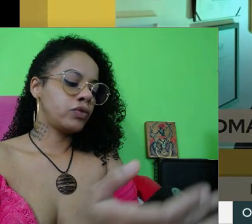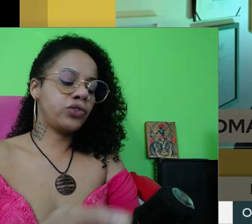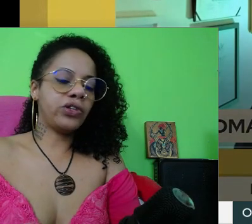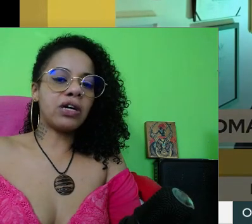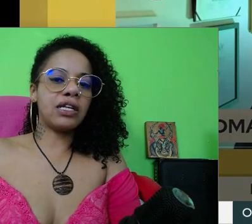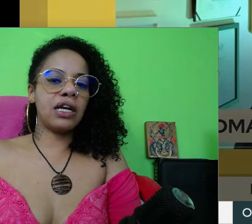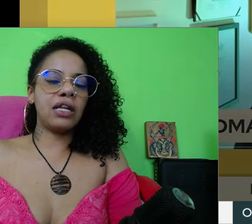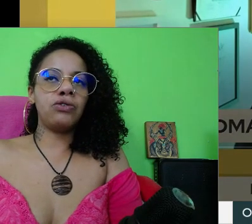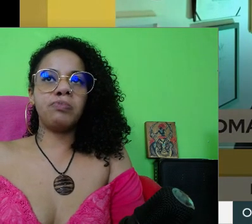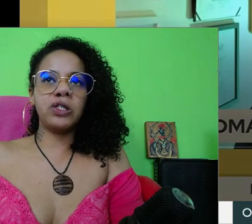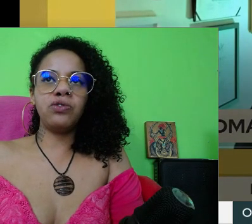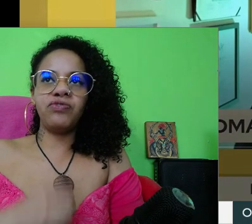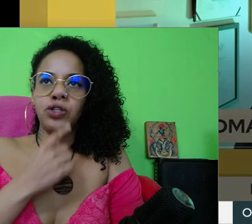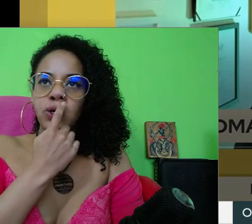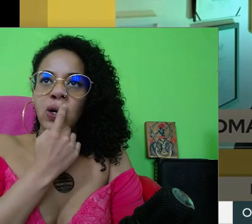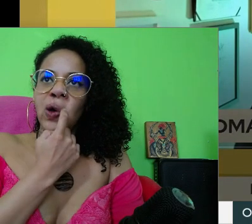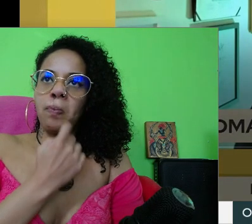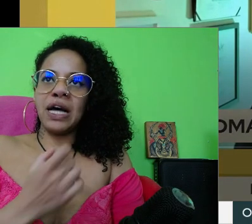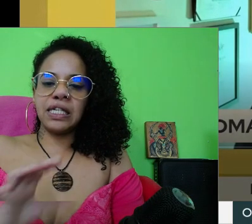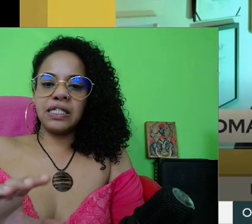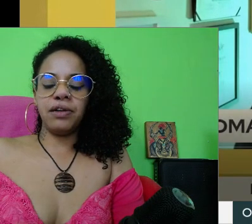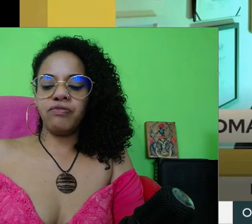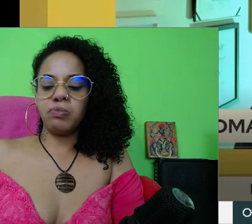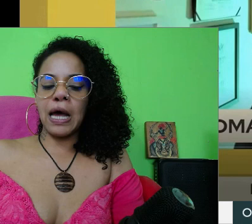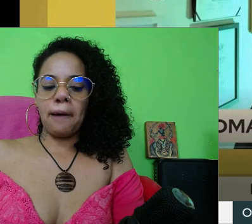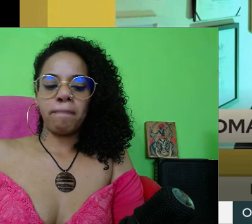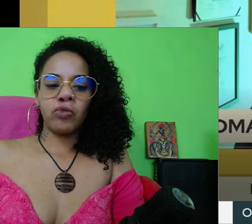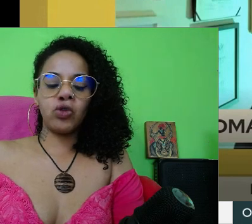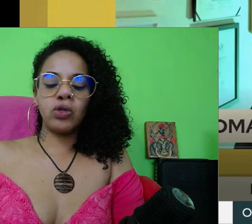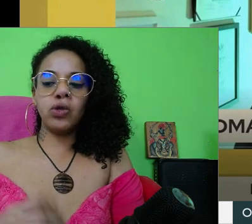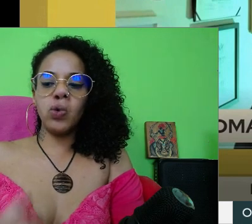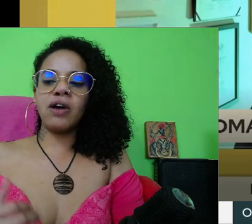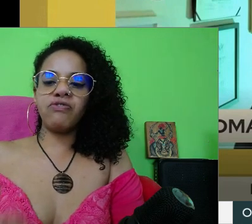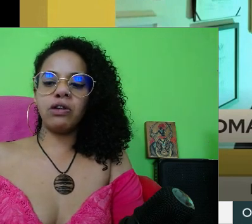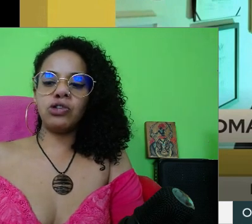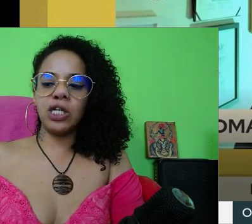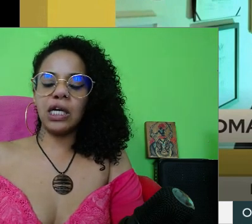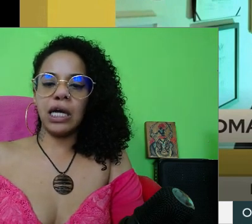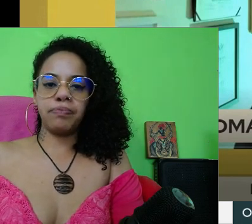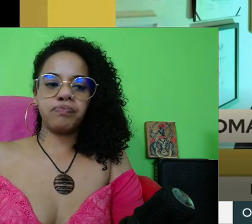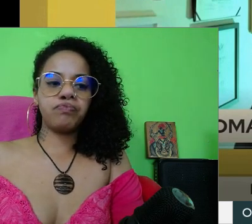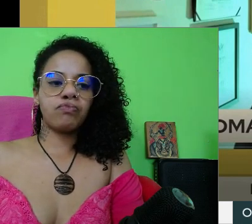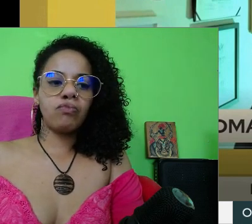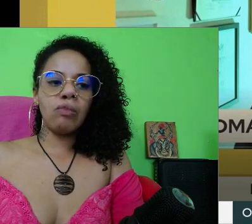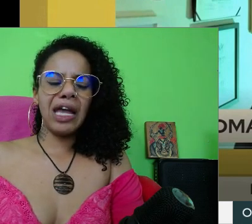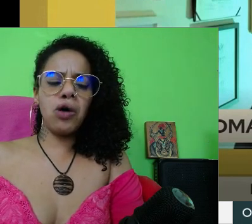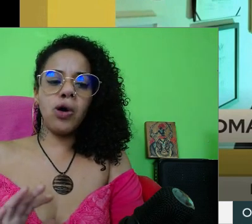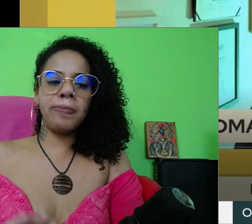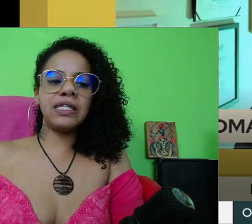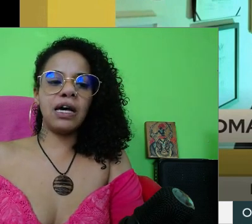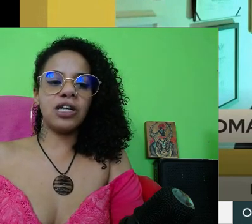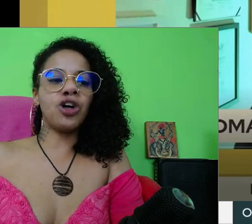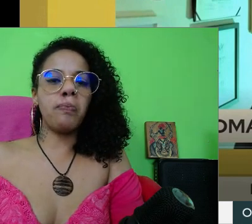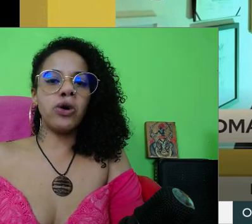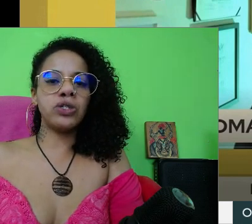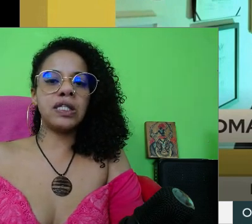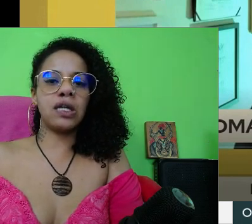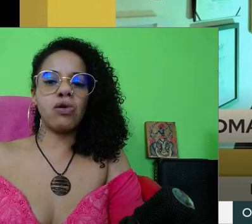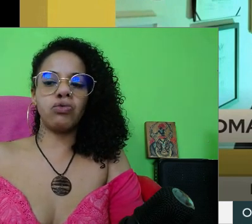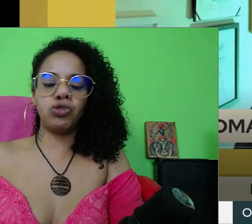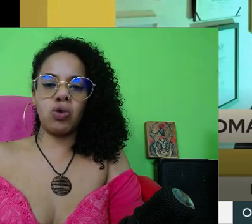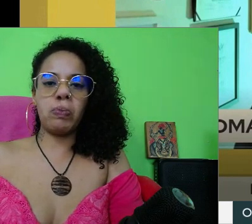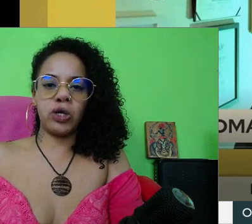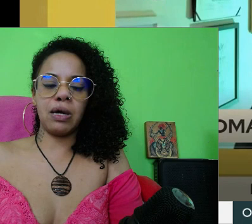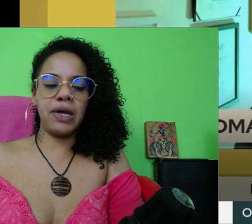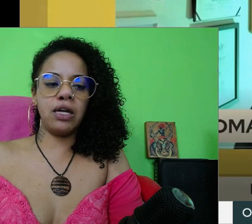Tu deu carteirada no começo do vídeo mas assim vamos lá nunca falou de ninguém eu comecei a achar um pouco